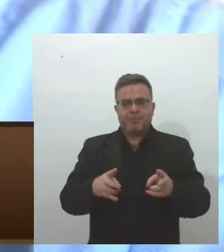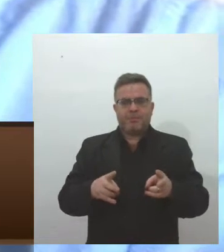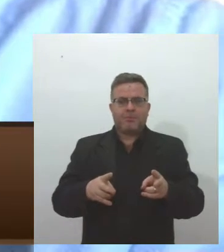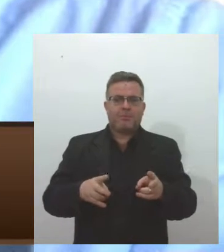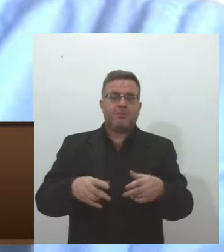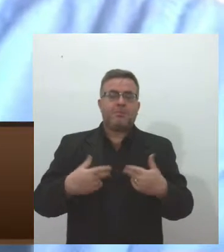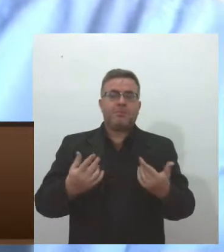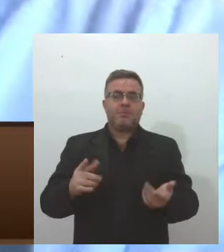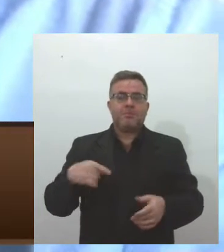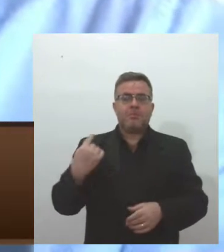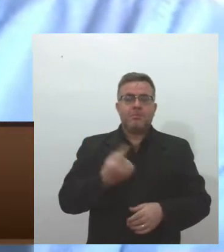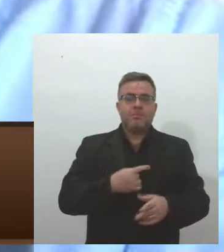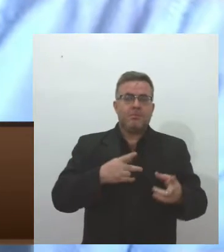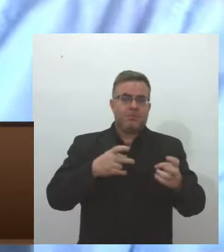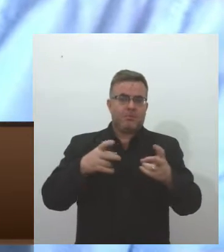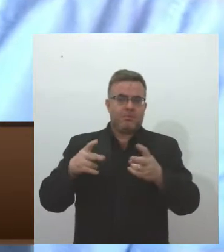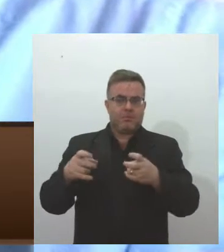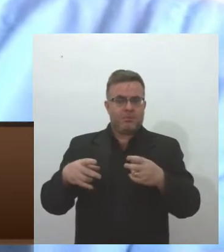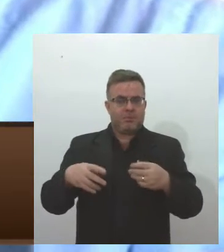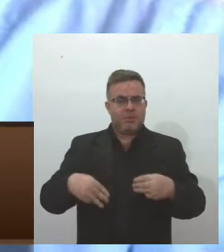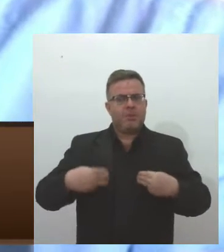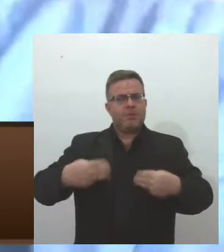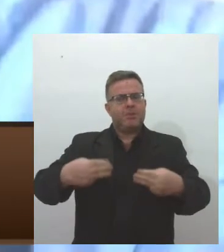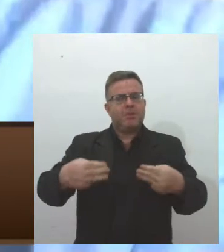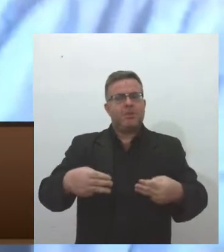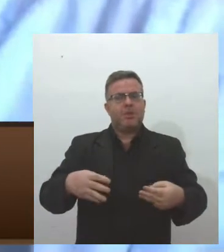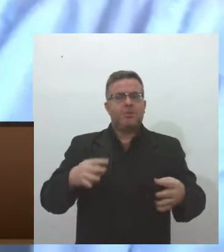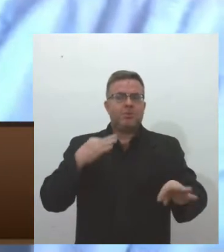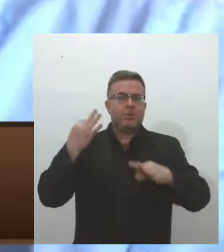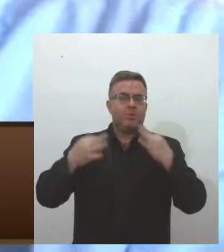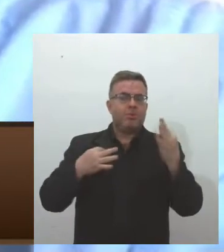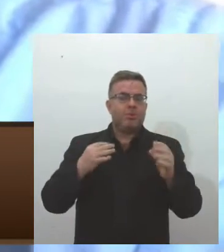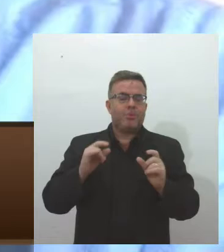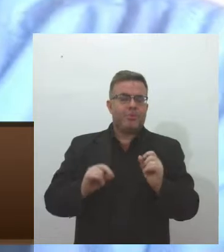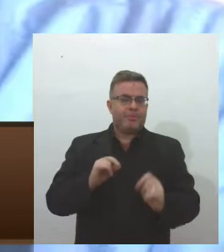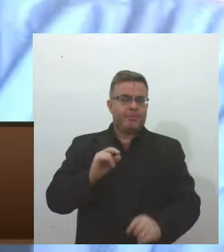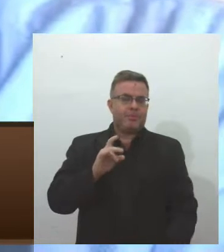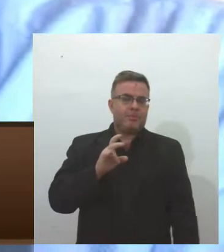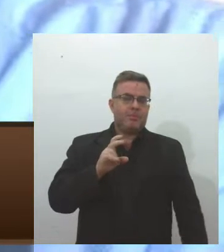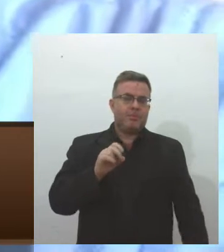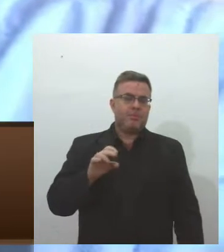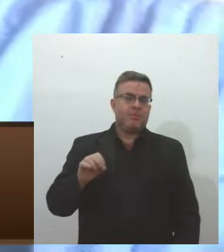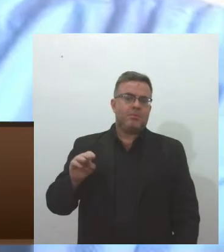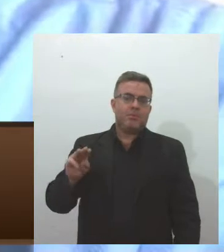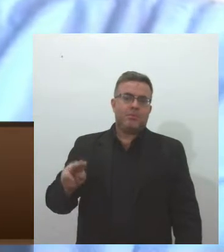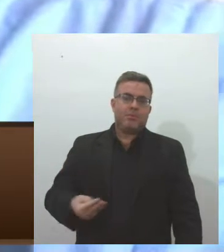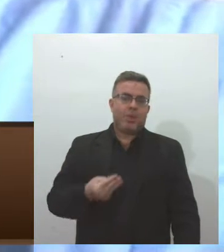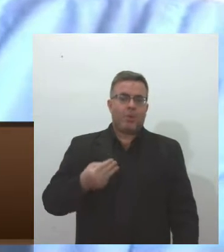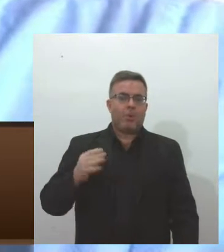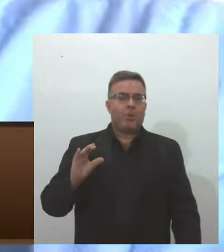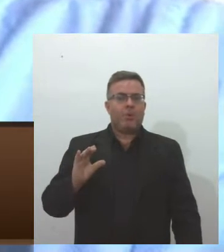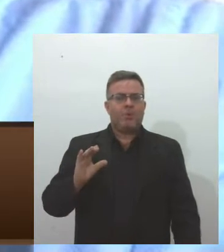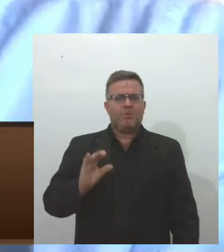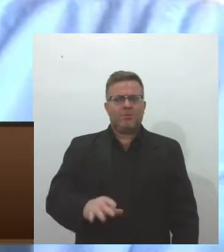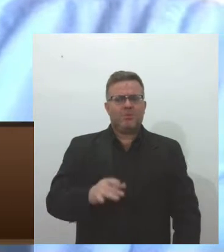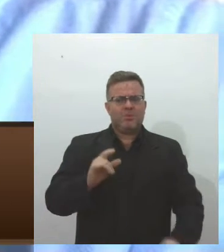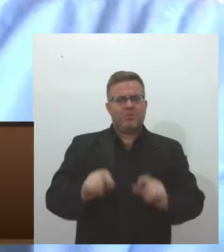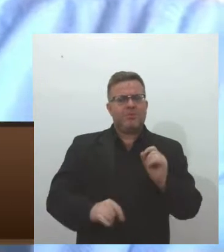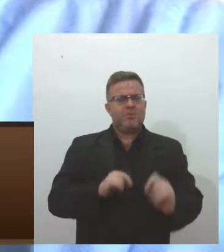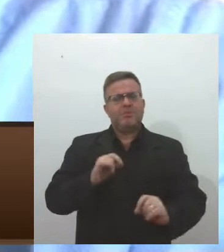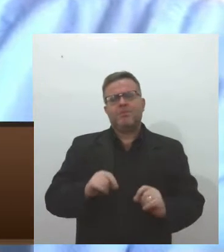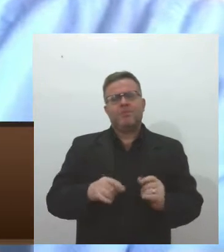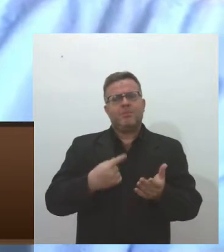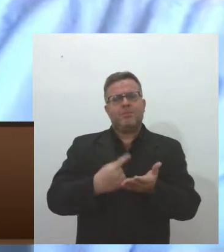Conseguimos com o Ministério do Turismo um recurso de R$500 mil, fizemos de promoção fora